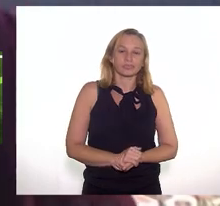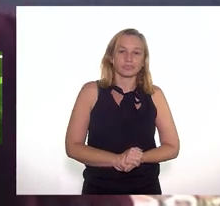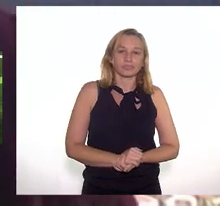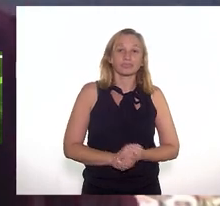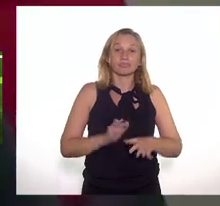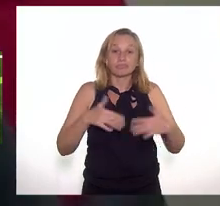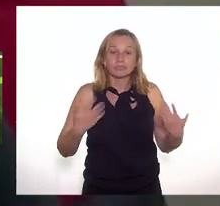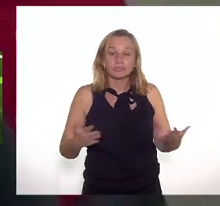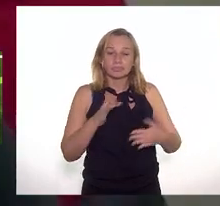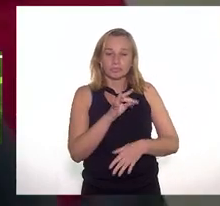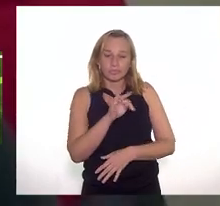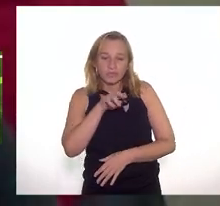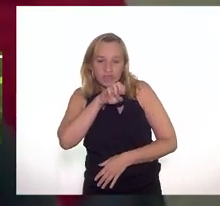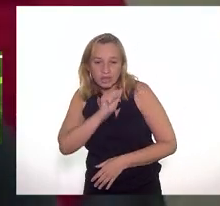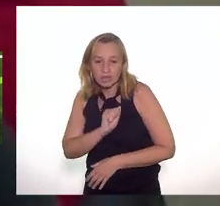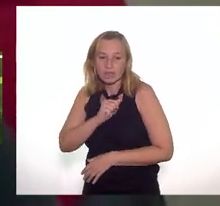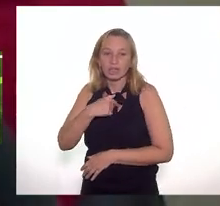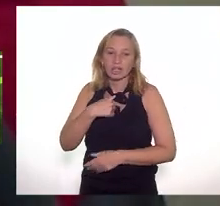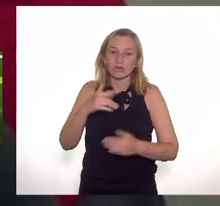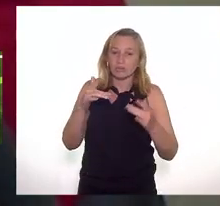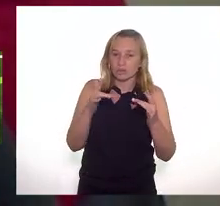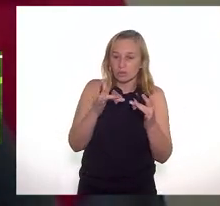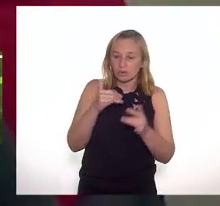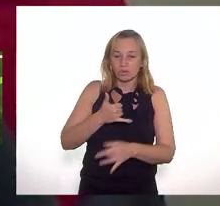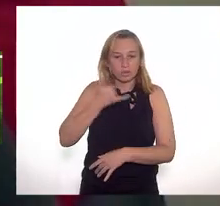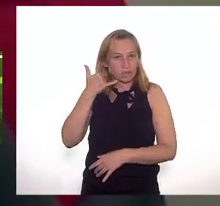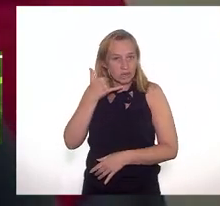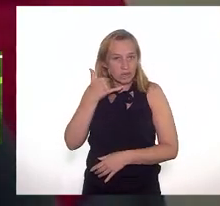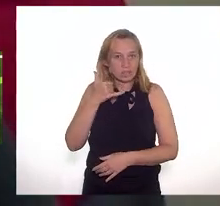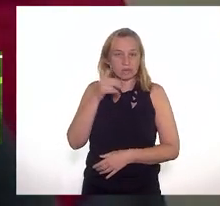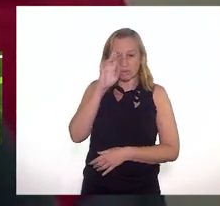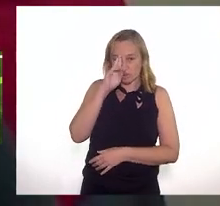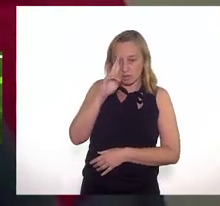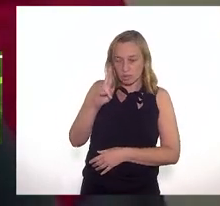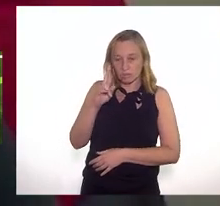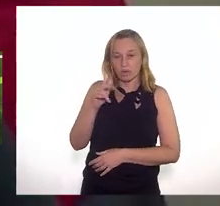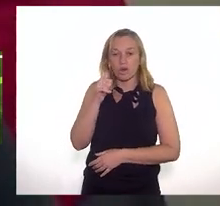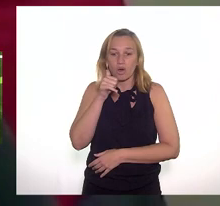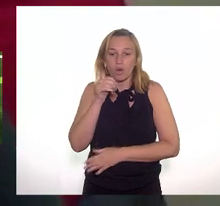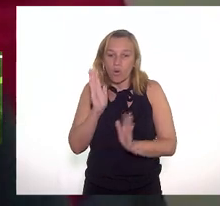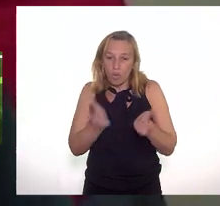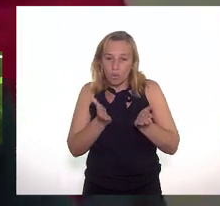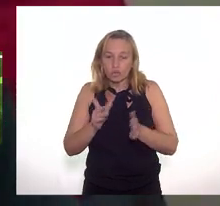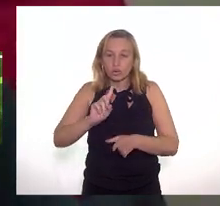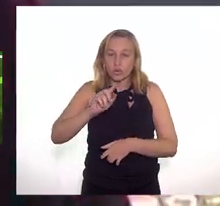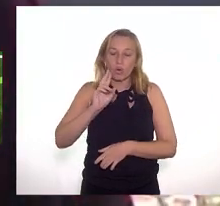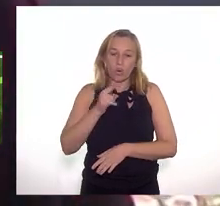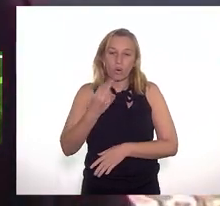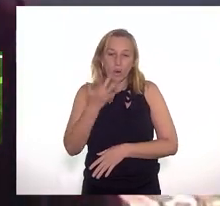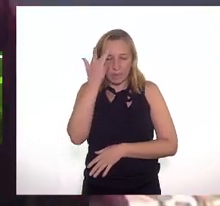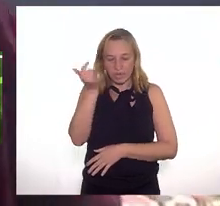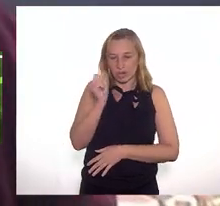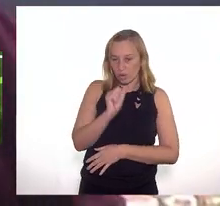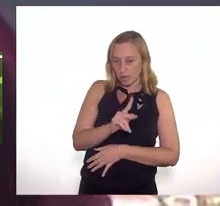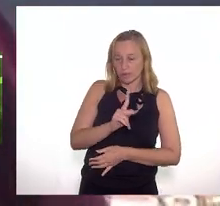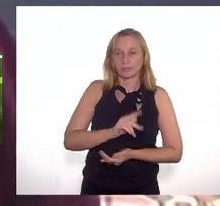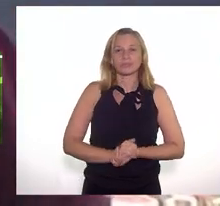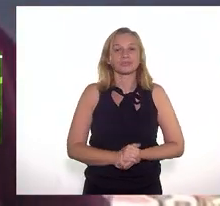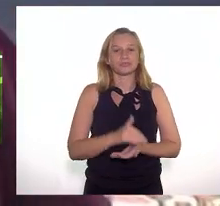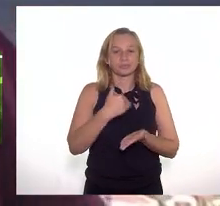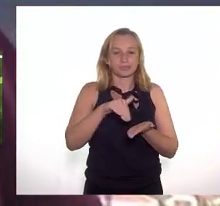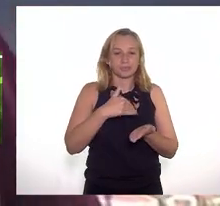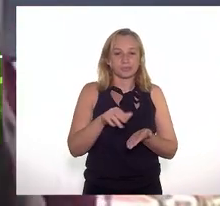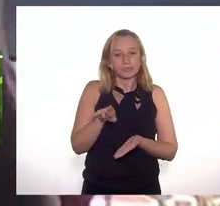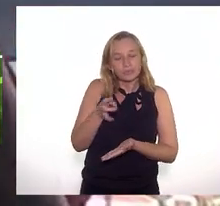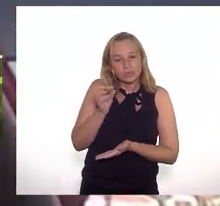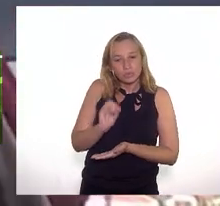Doutora Fernanda, eu mesma vou fazer um contato pessoal com a senhora hoje ou amanhã, tá? Combinado. Secretário